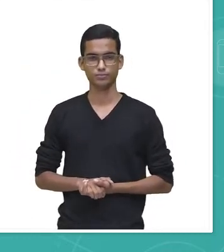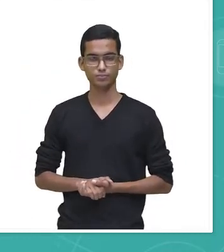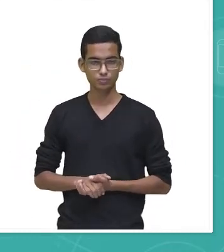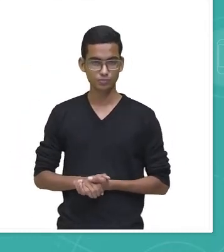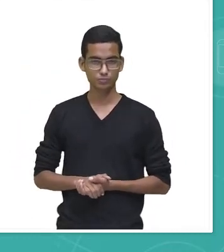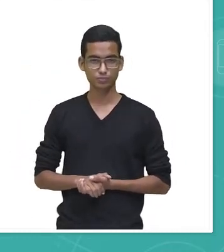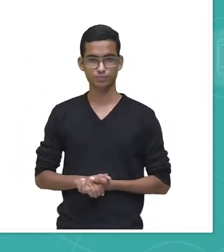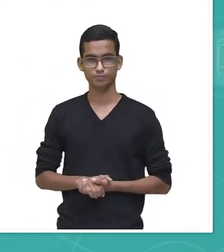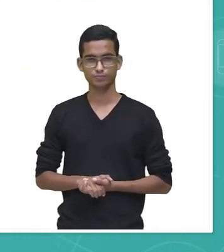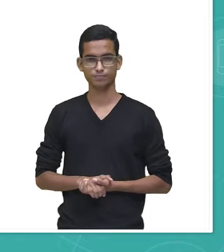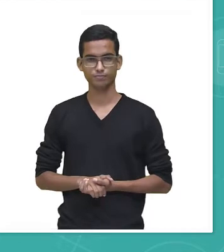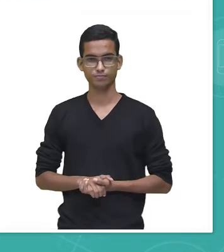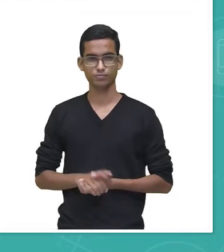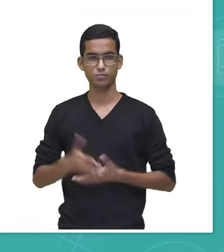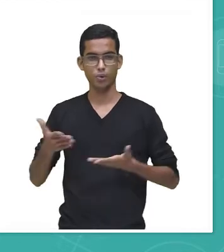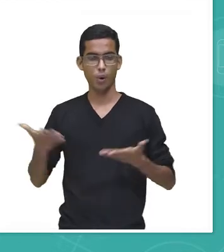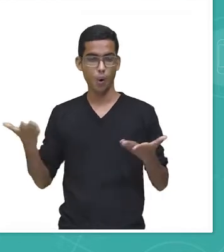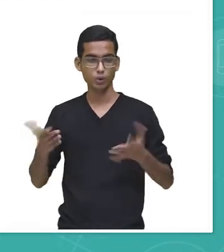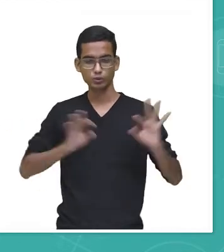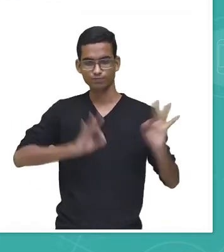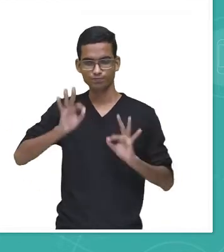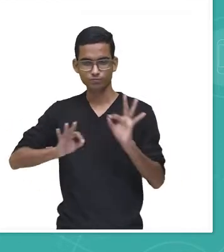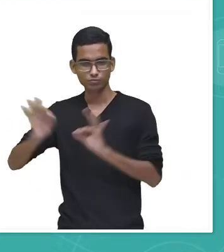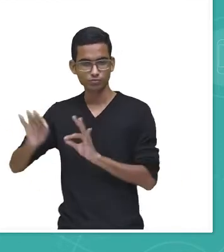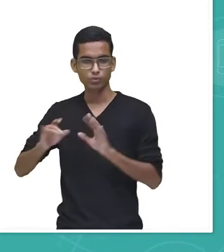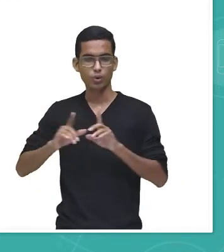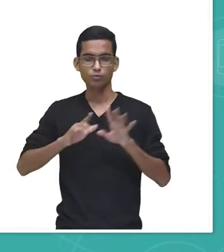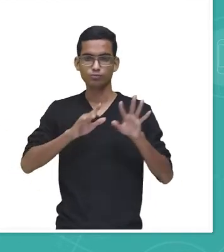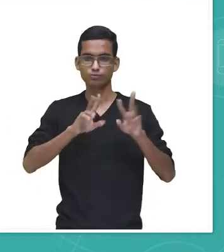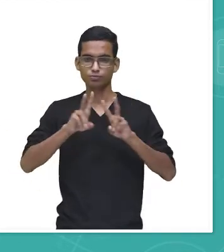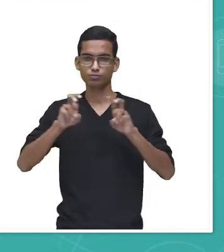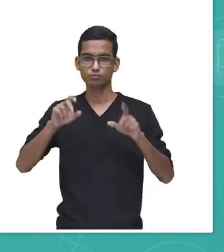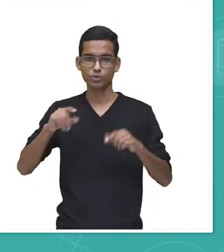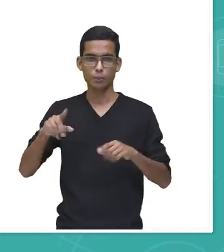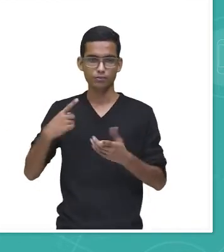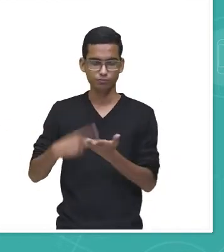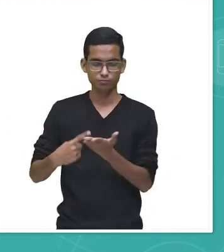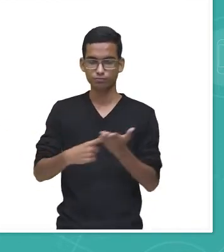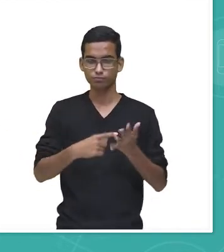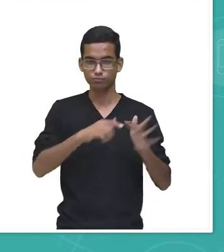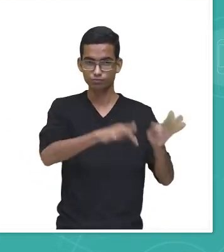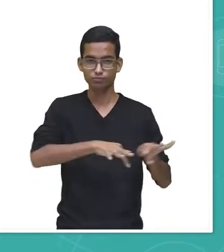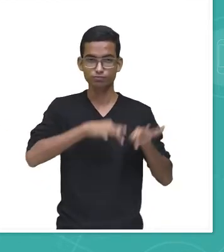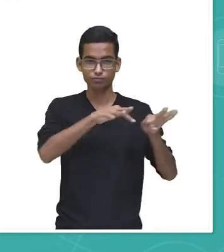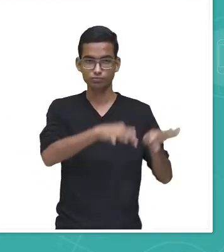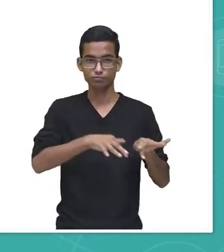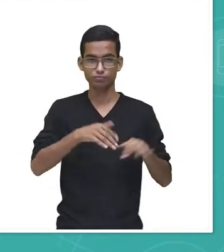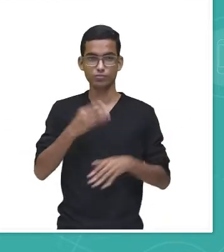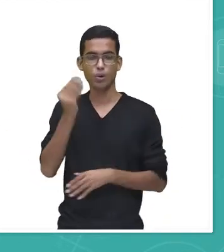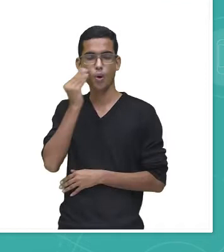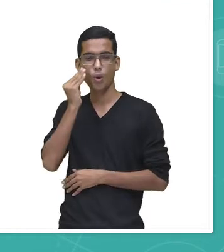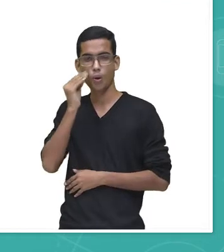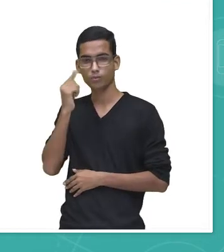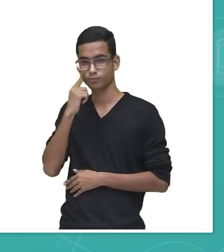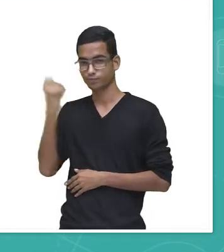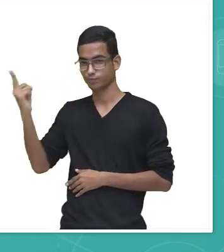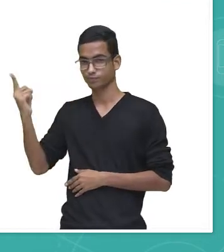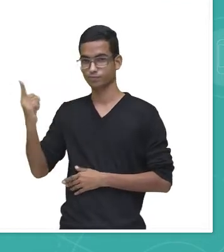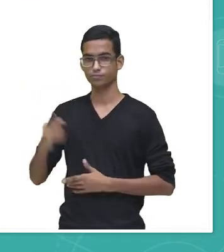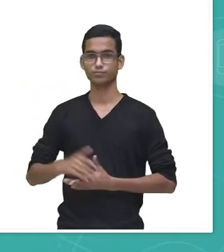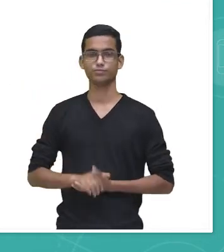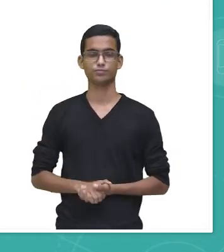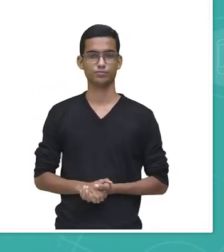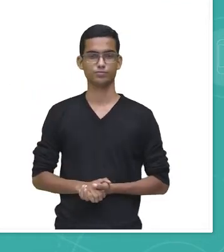para vocês formação e consolidação do feudalismo. Trouxe para vocês em tópicos as seguintes observações. Tomem nota aí